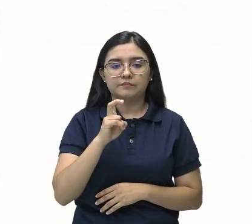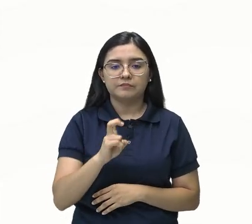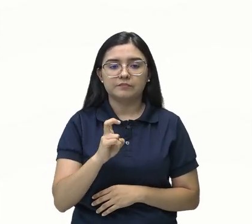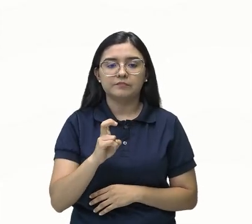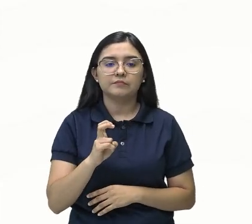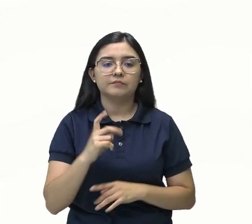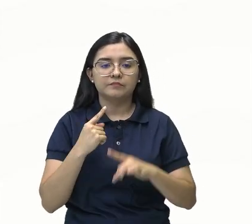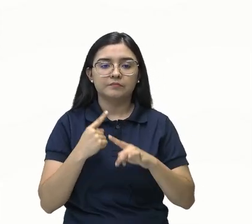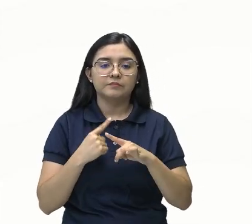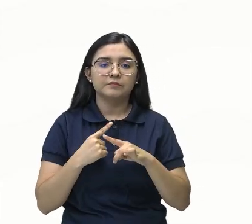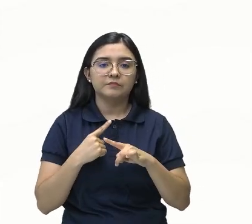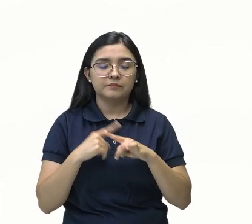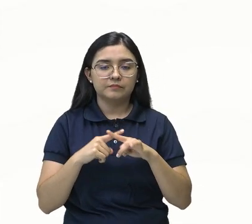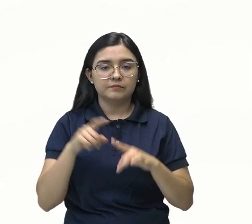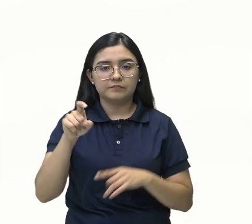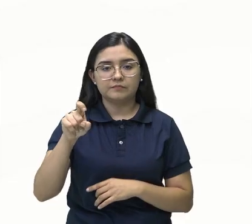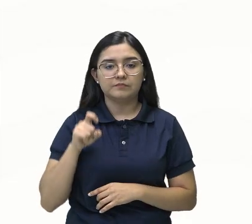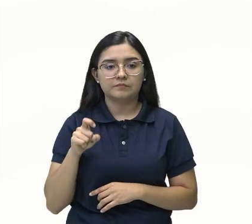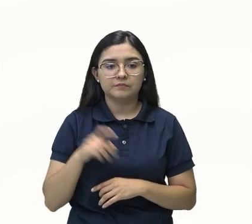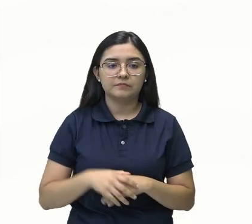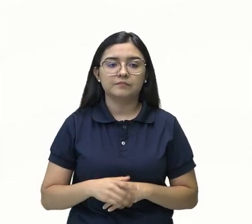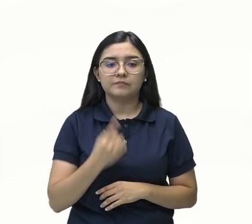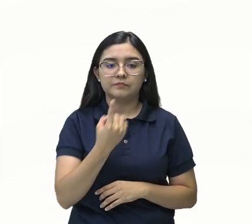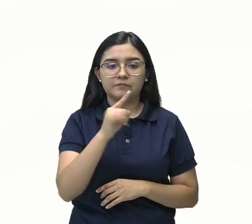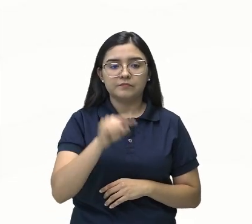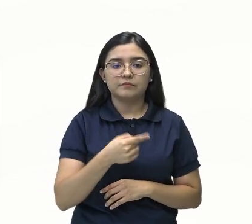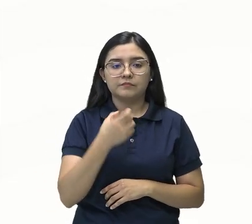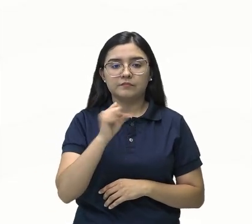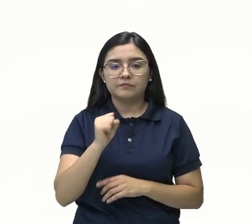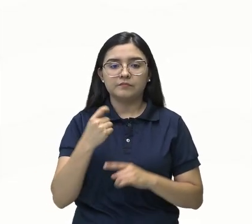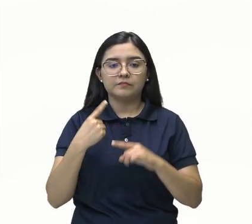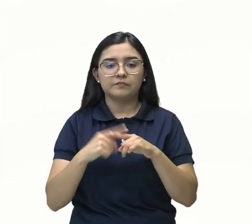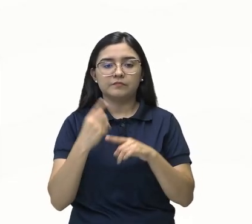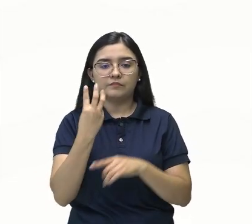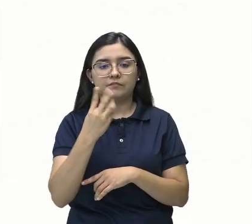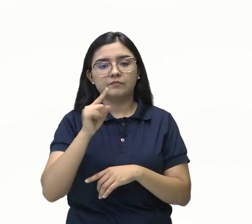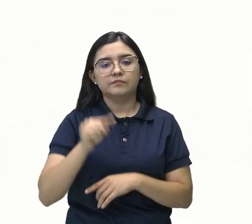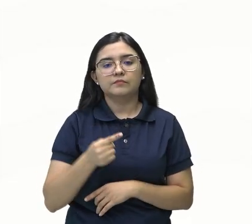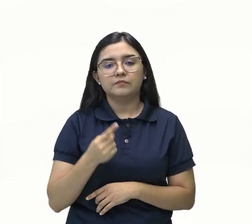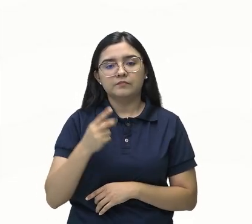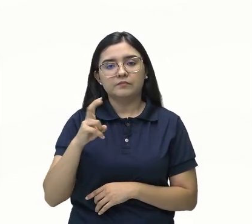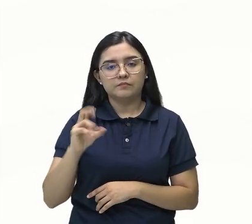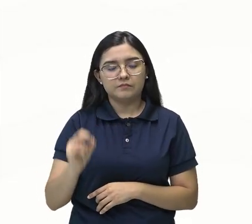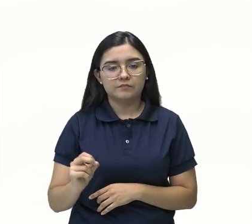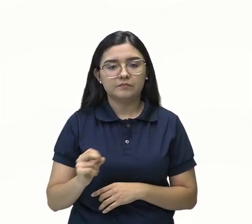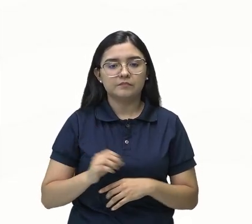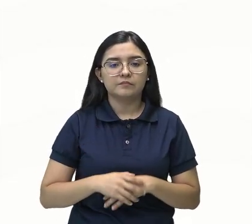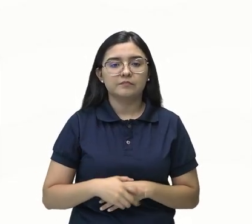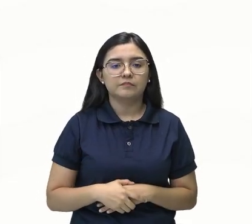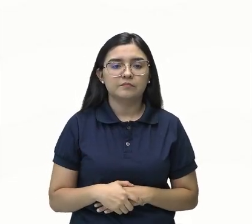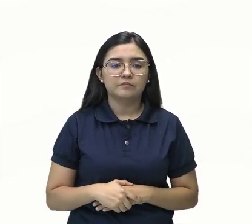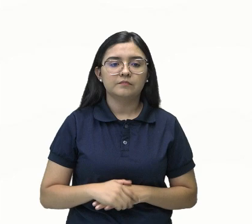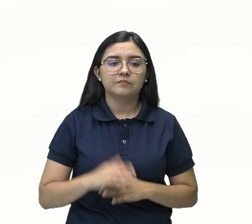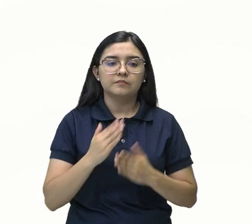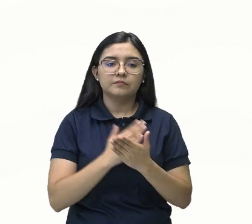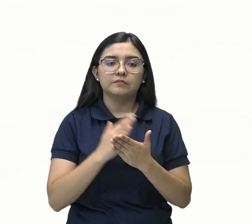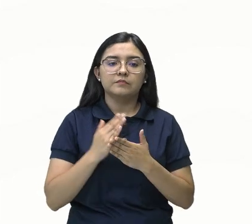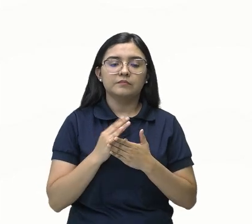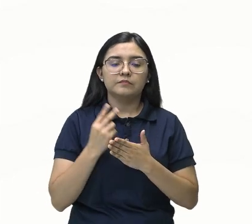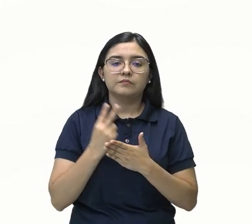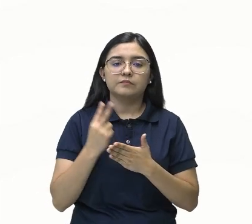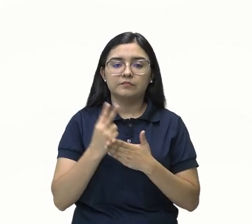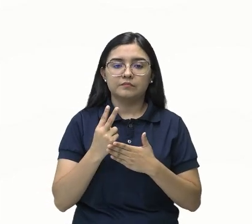2,5 vezes x, 1,8 vezes 3,5. Começando,